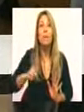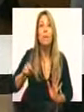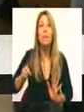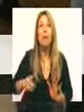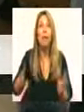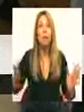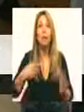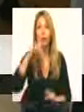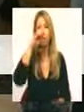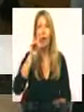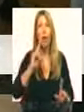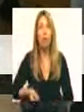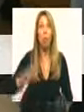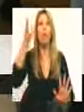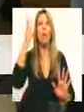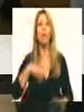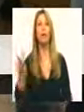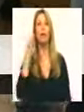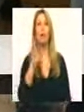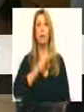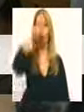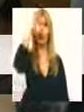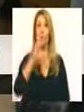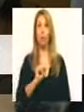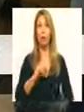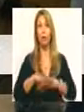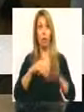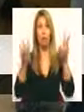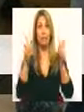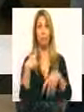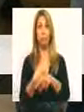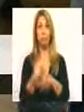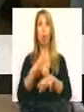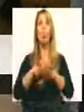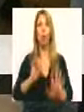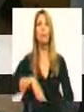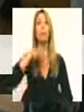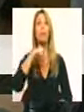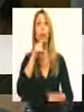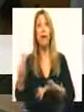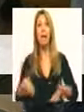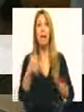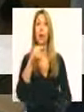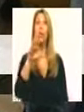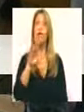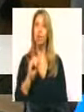Ministro sobre esta matéria recorrente da poluição do Rio Tejo. E não deveria ser assim.